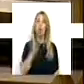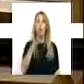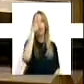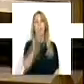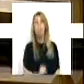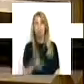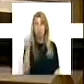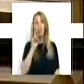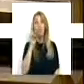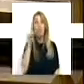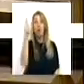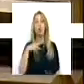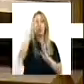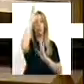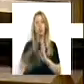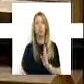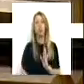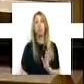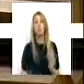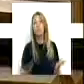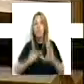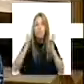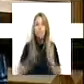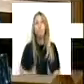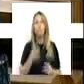que vêm por aí abaixo e precisamos de